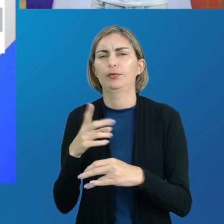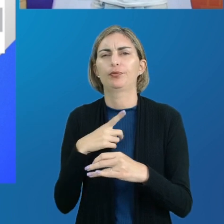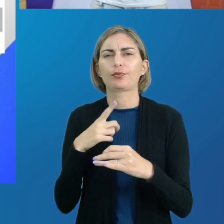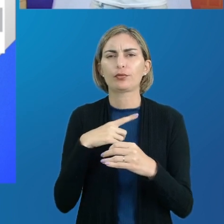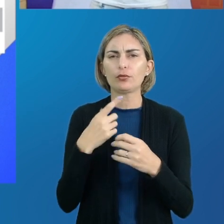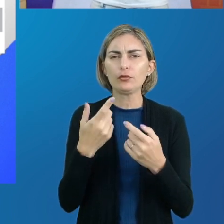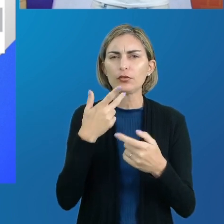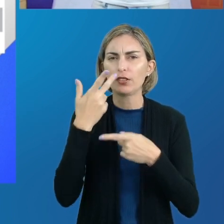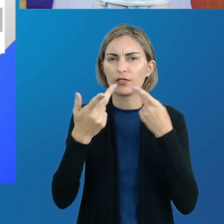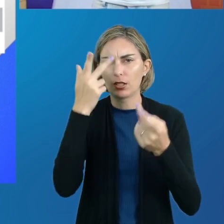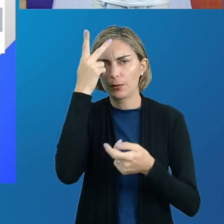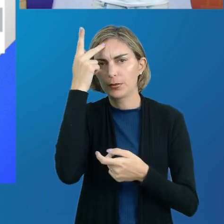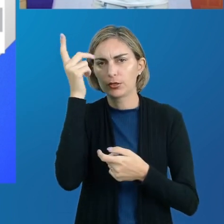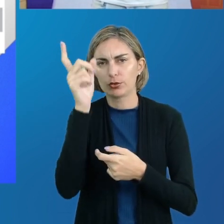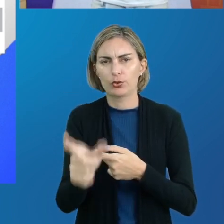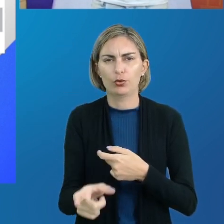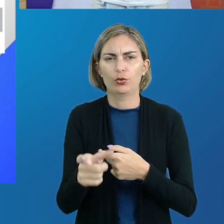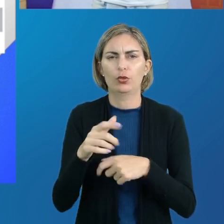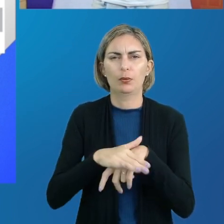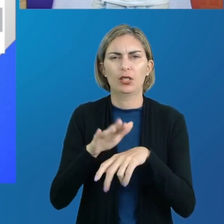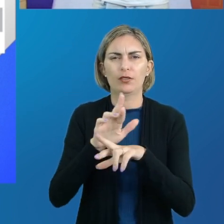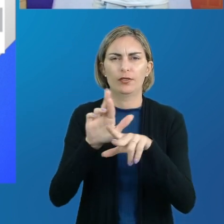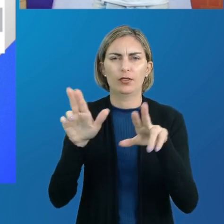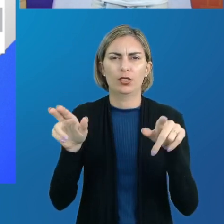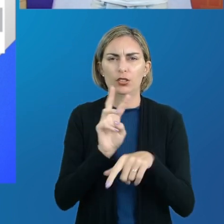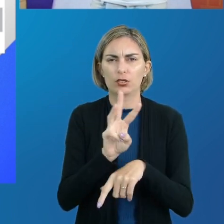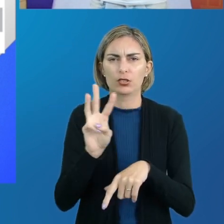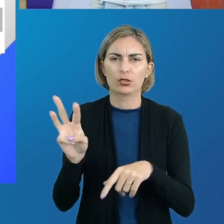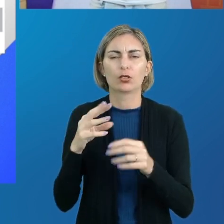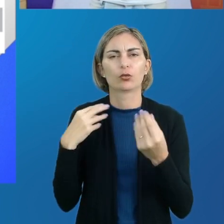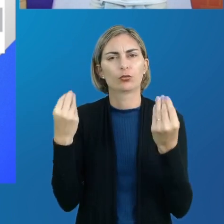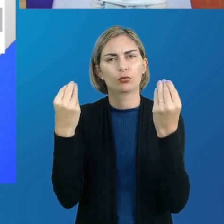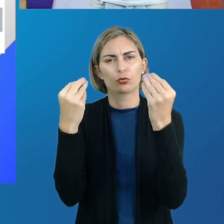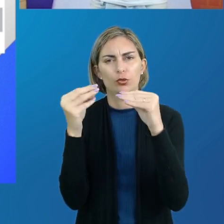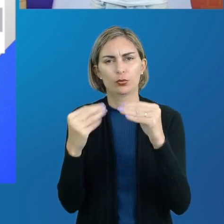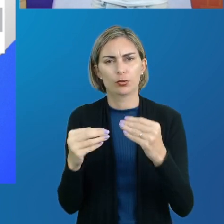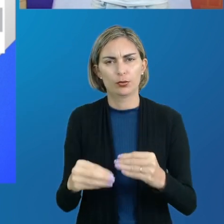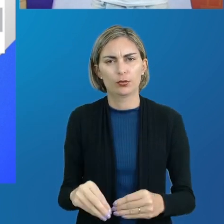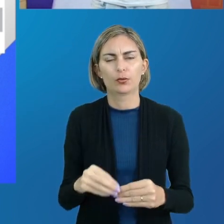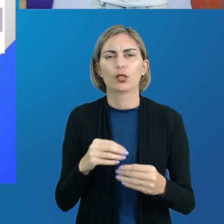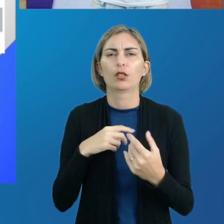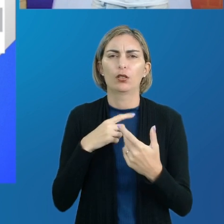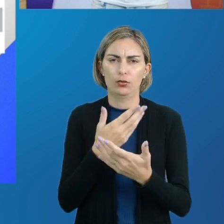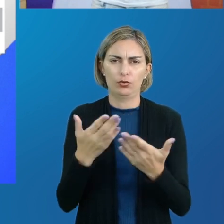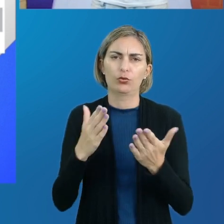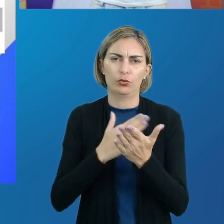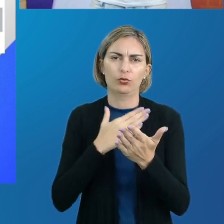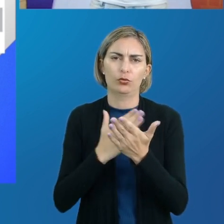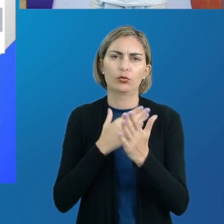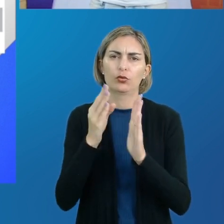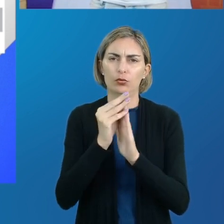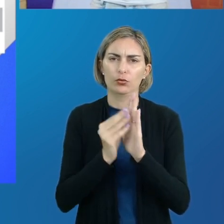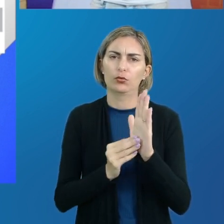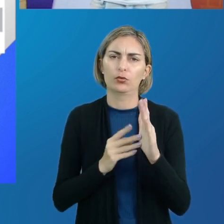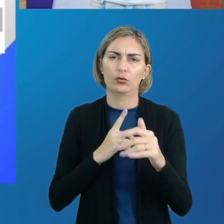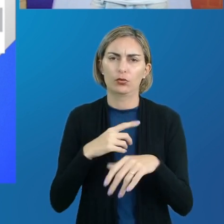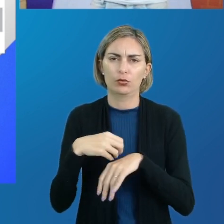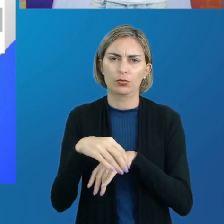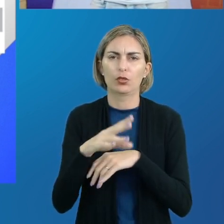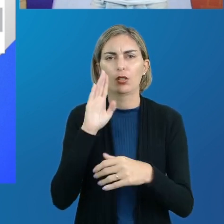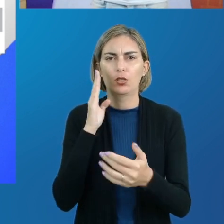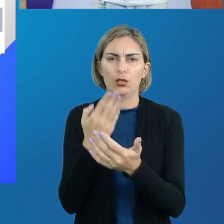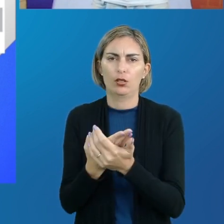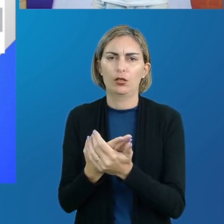uma pessoa, sites, enfim, dos mais variados sites que estão lá, inclusive no e-book que eu trago. Então a